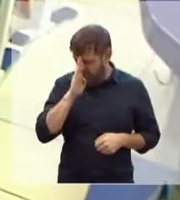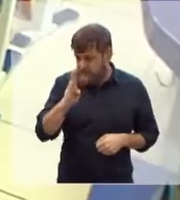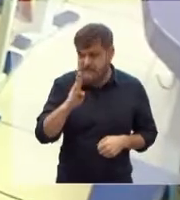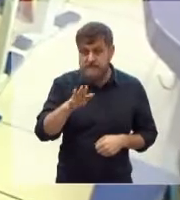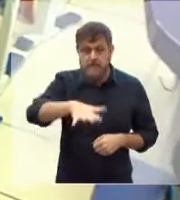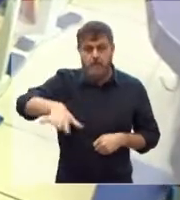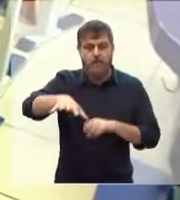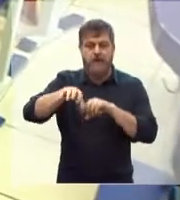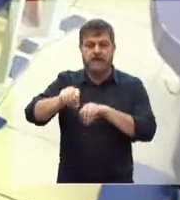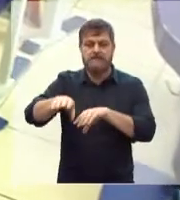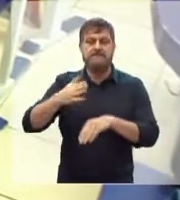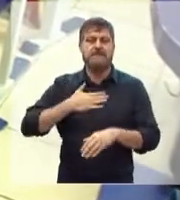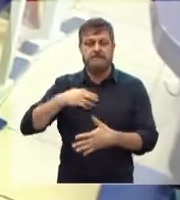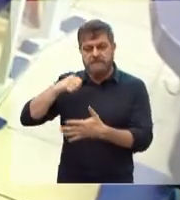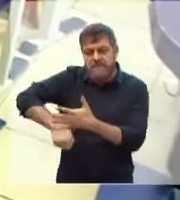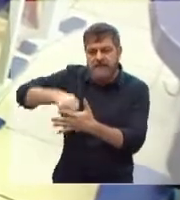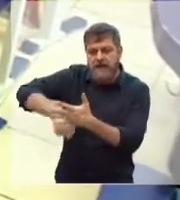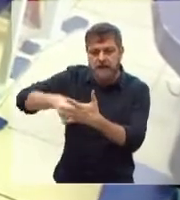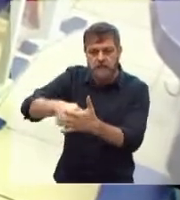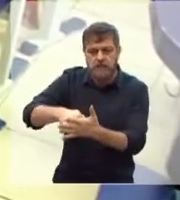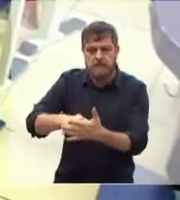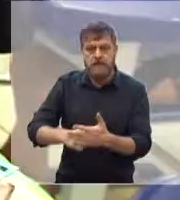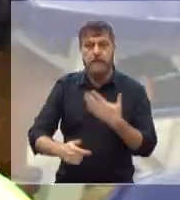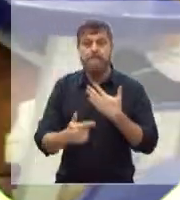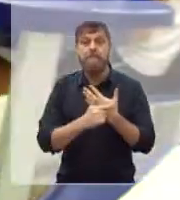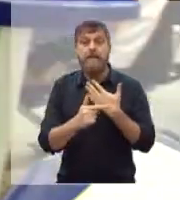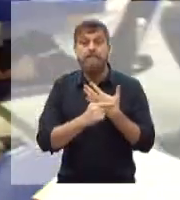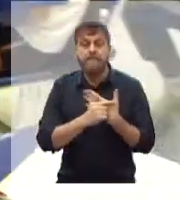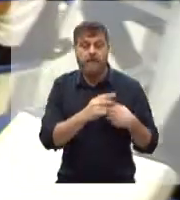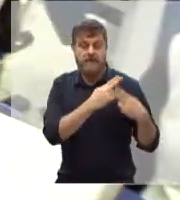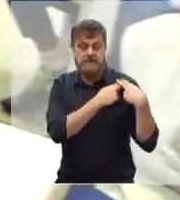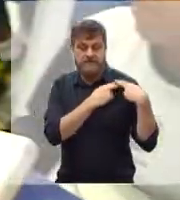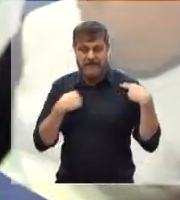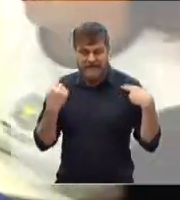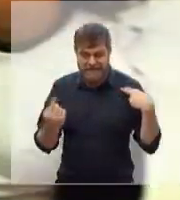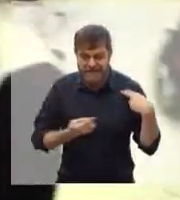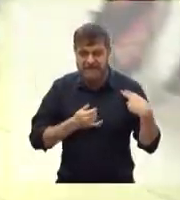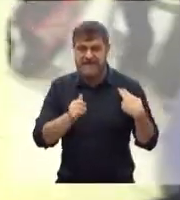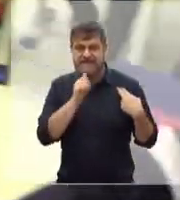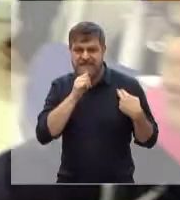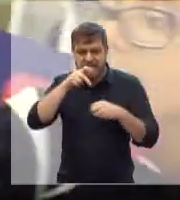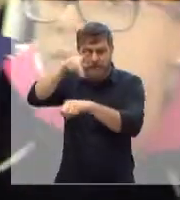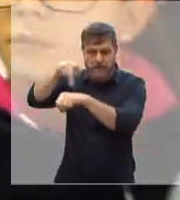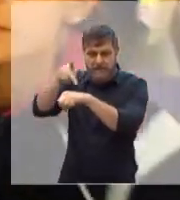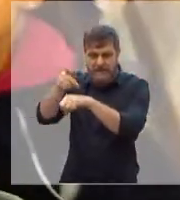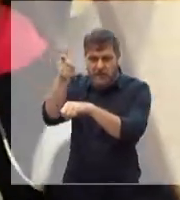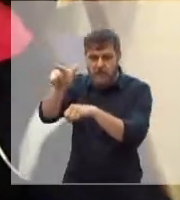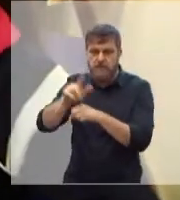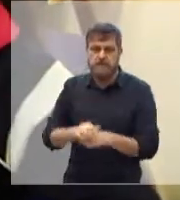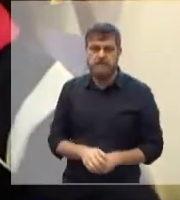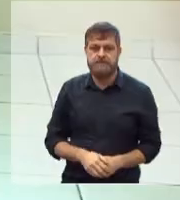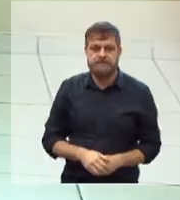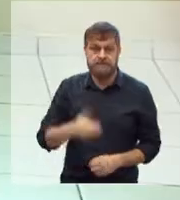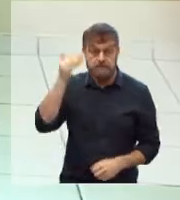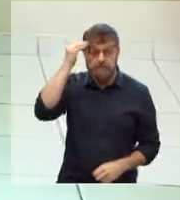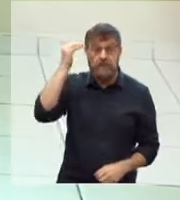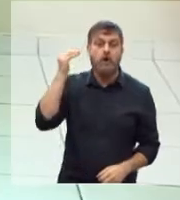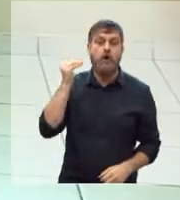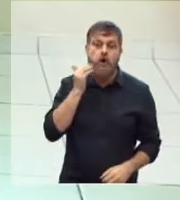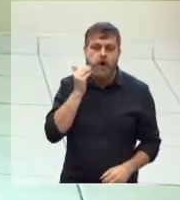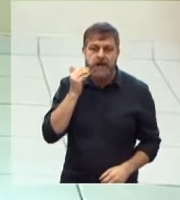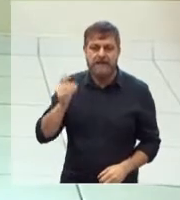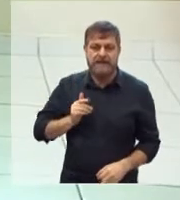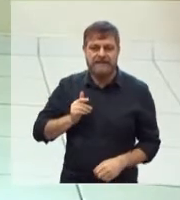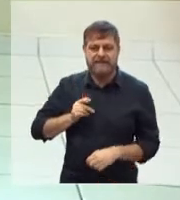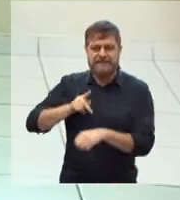educação. Eu acho que a educação tem esse papel. Exemplos nós temos em outras nações. Você pega a Coreia,